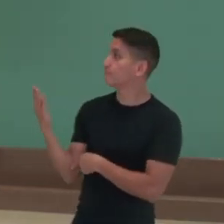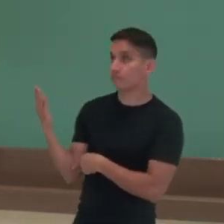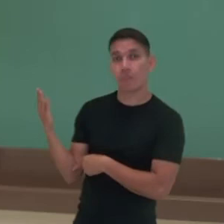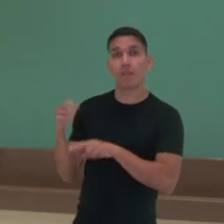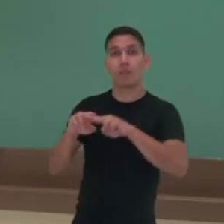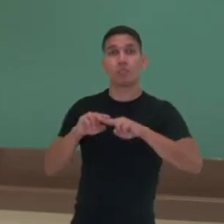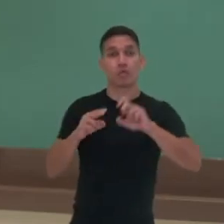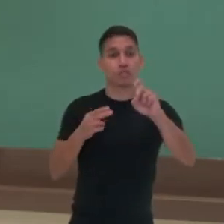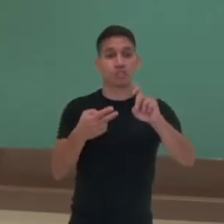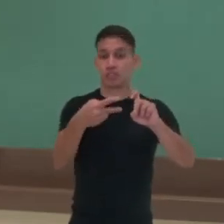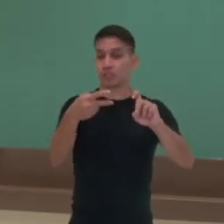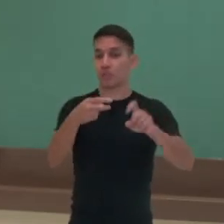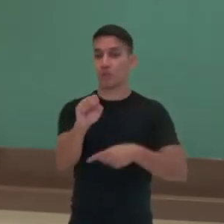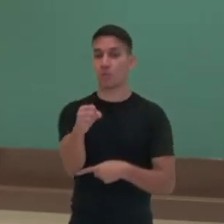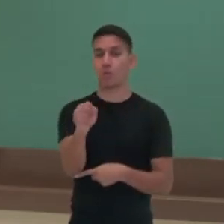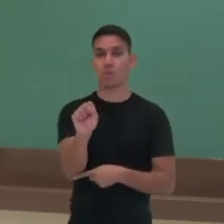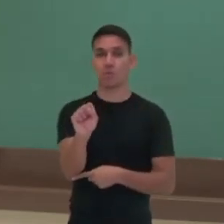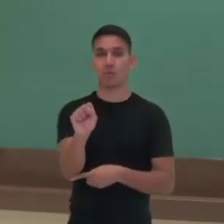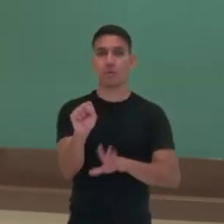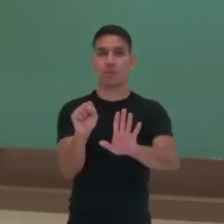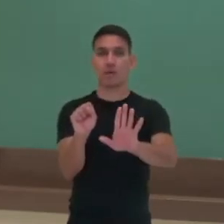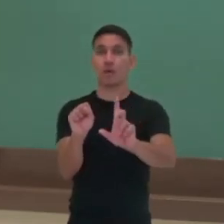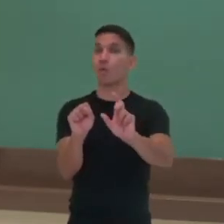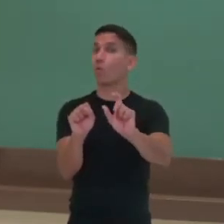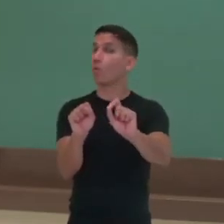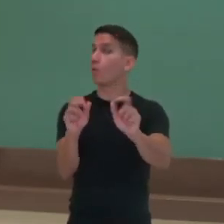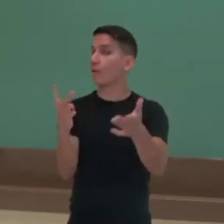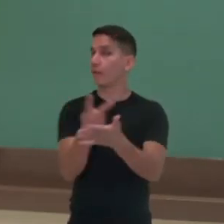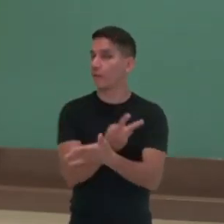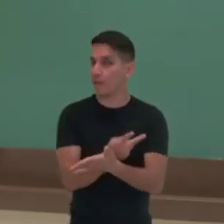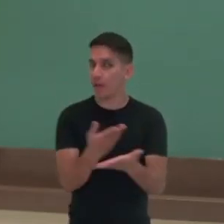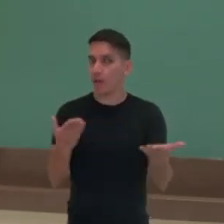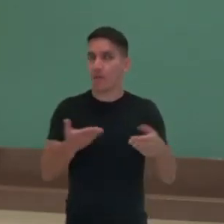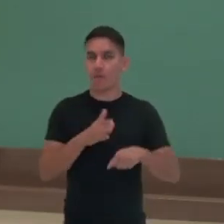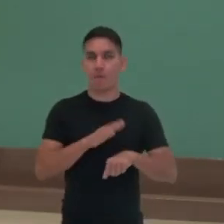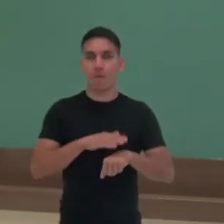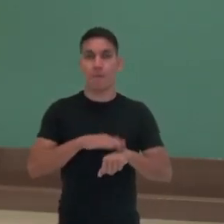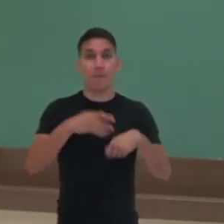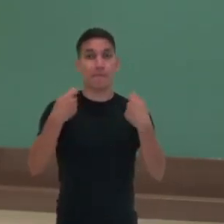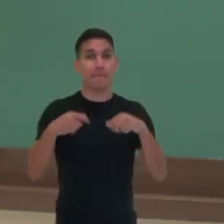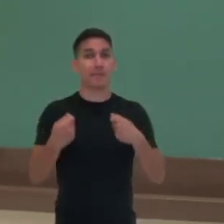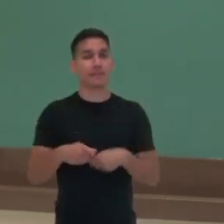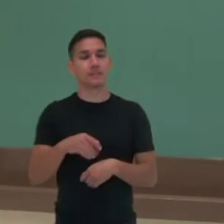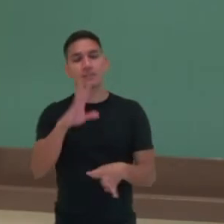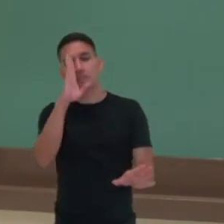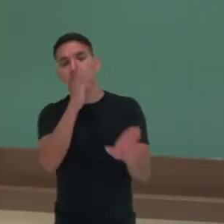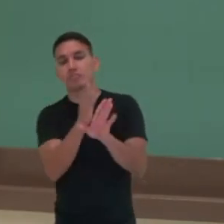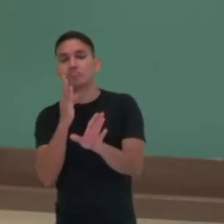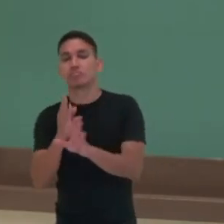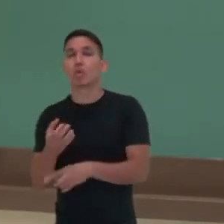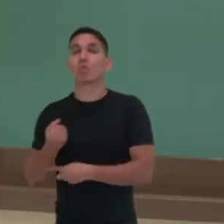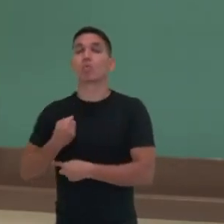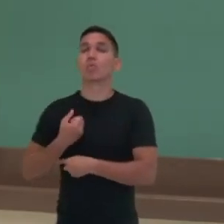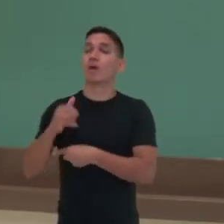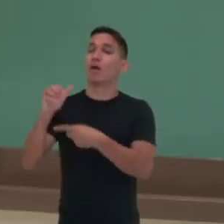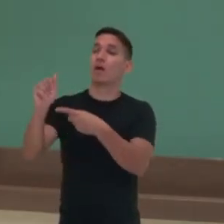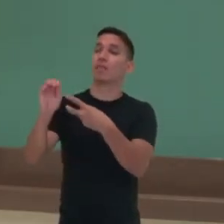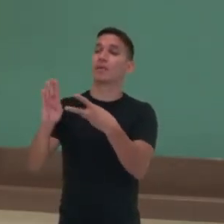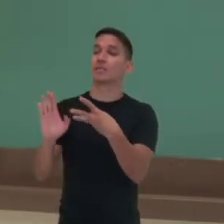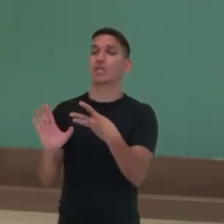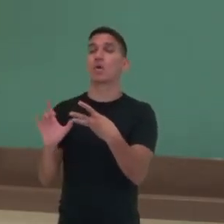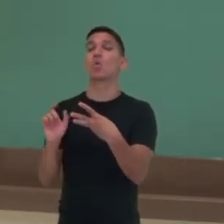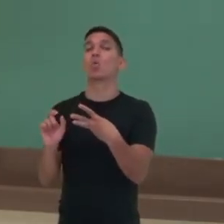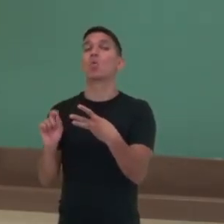de x que é igual a 8. Mas, agora a gente precisa encontrar o valor numérico de A, B e C,